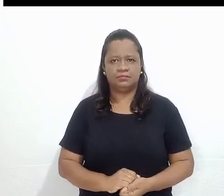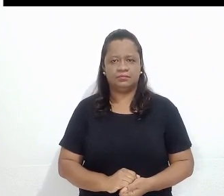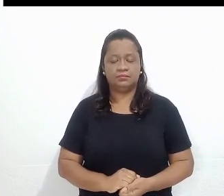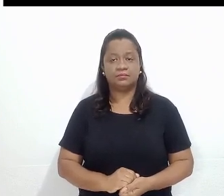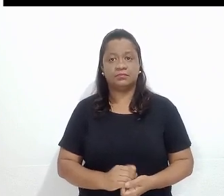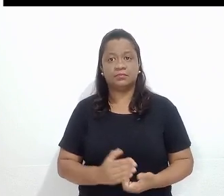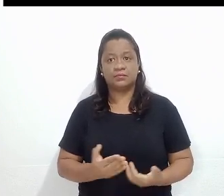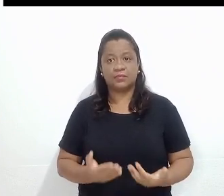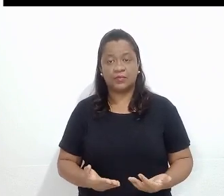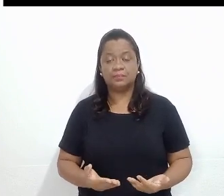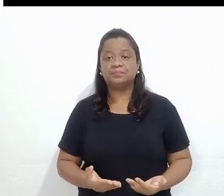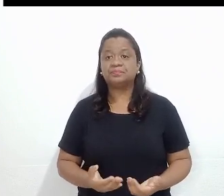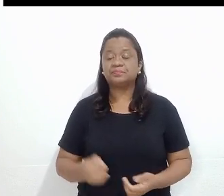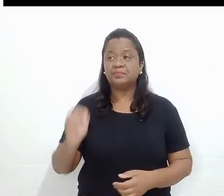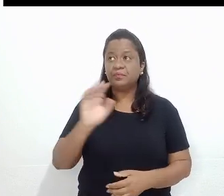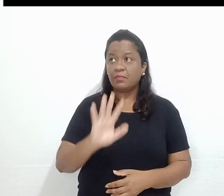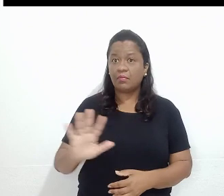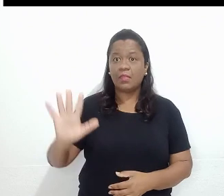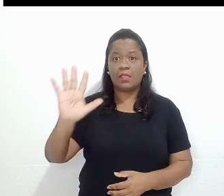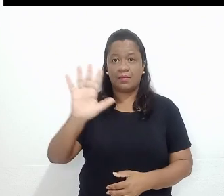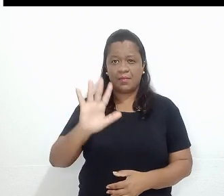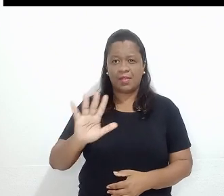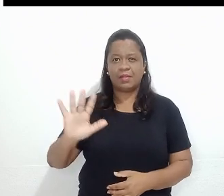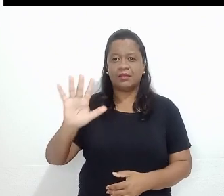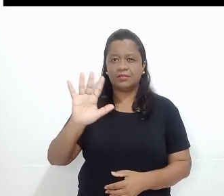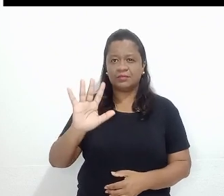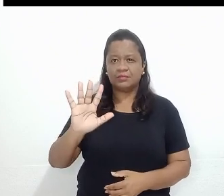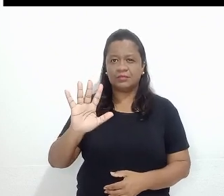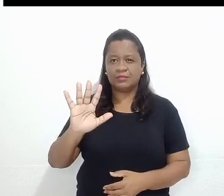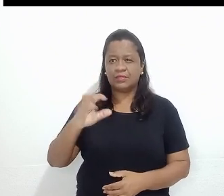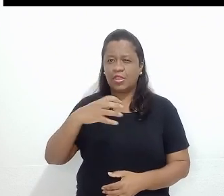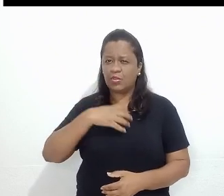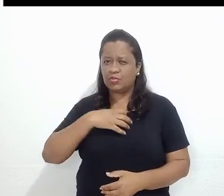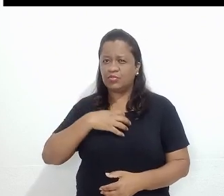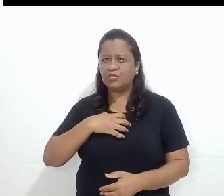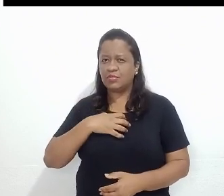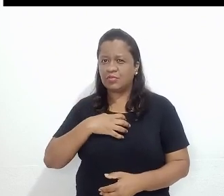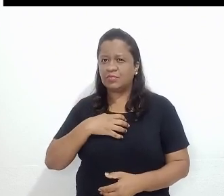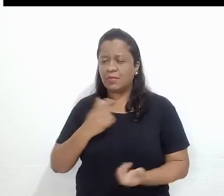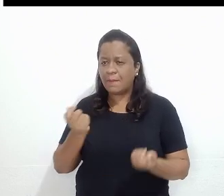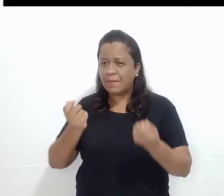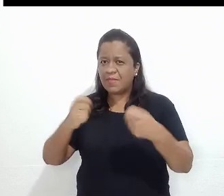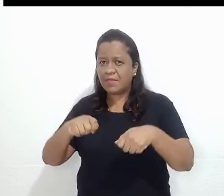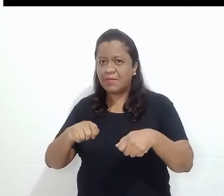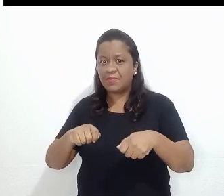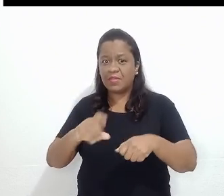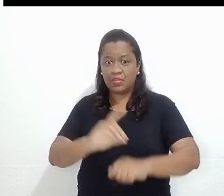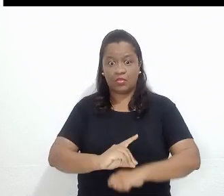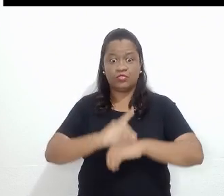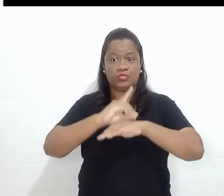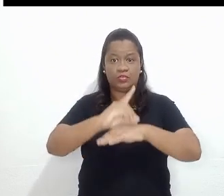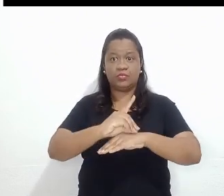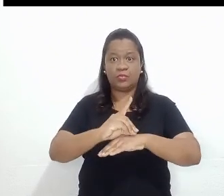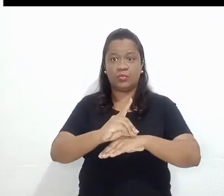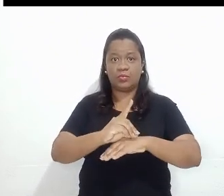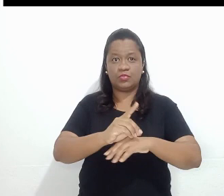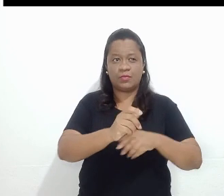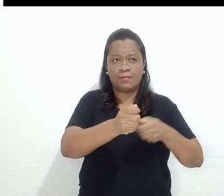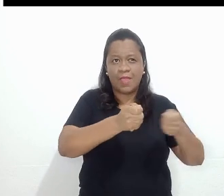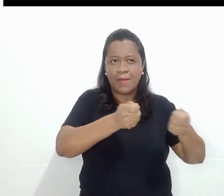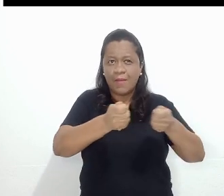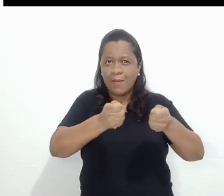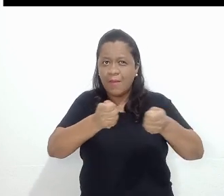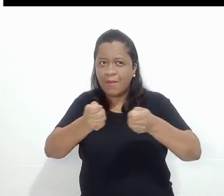bom, então isso aqui a gente também falou. Então, assim, as imagens permitem que os diretores manipulem a nossa visão,